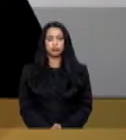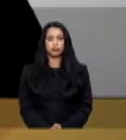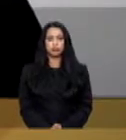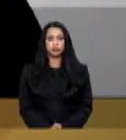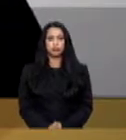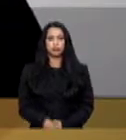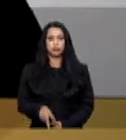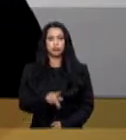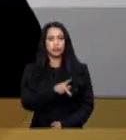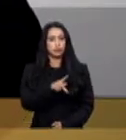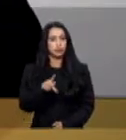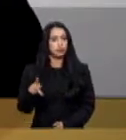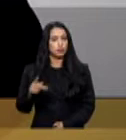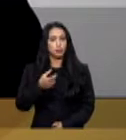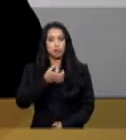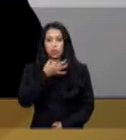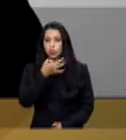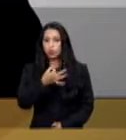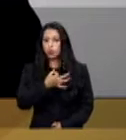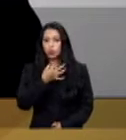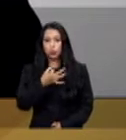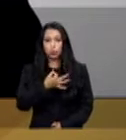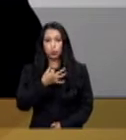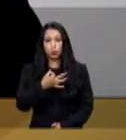Presidente, está sem som.